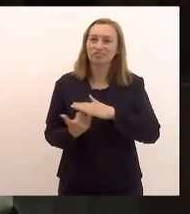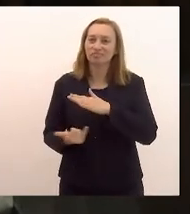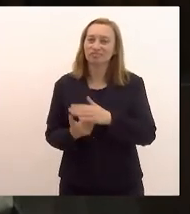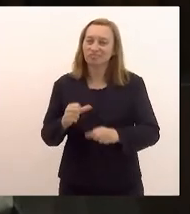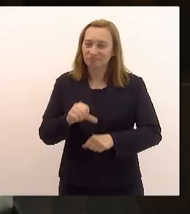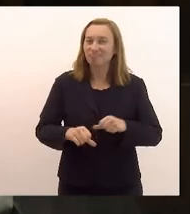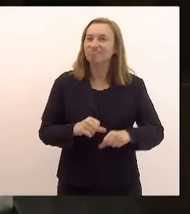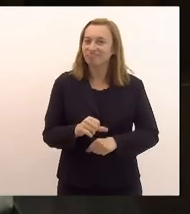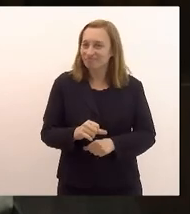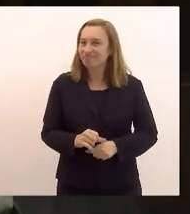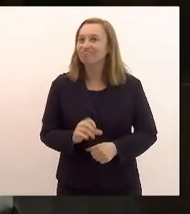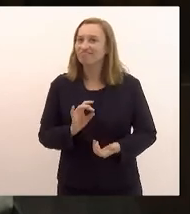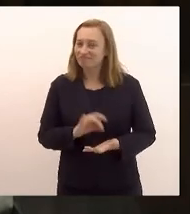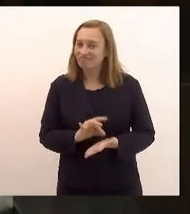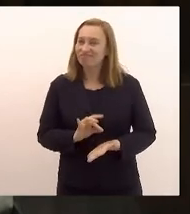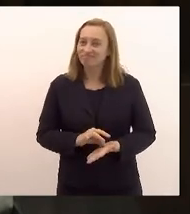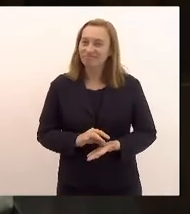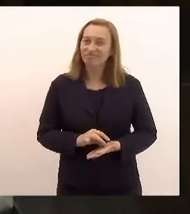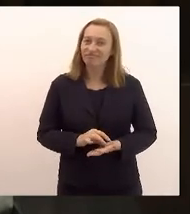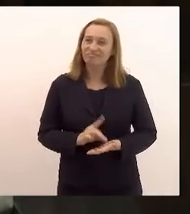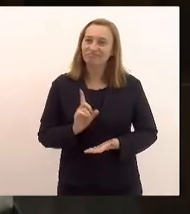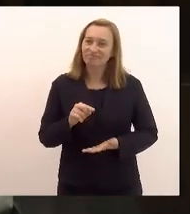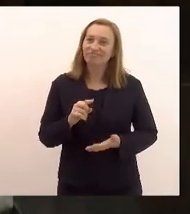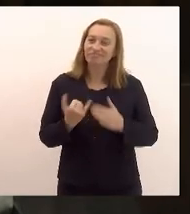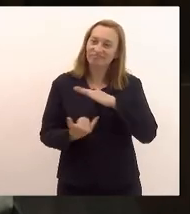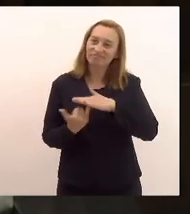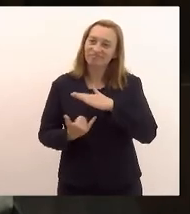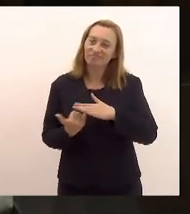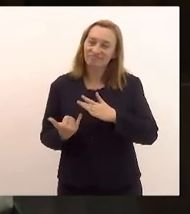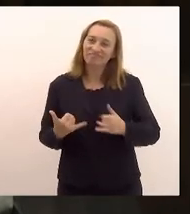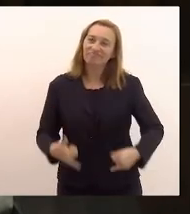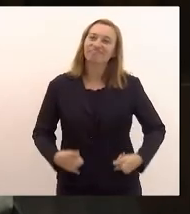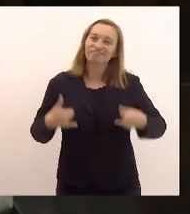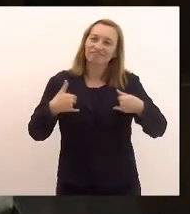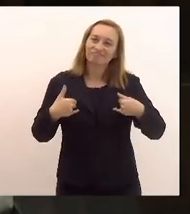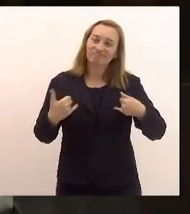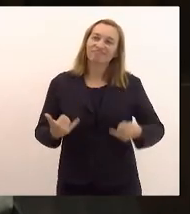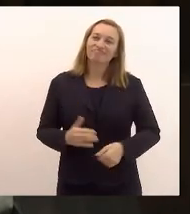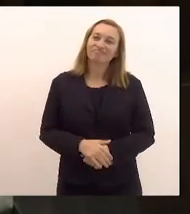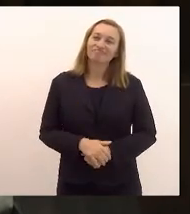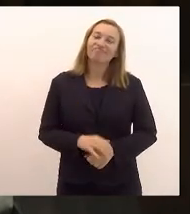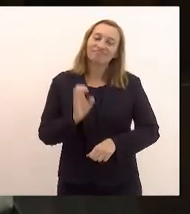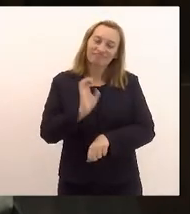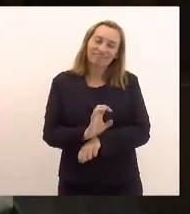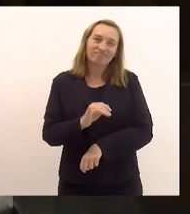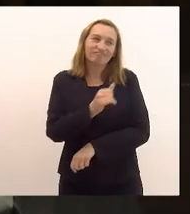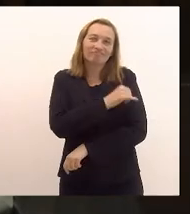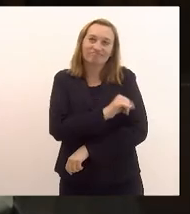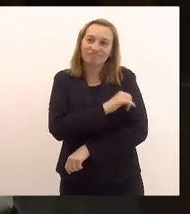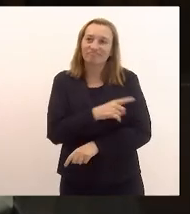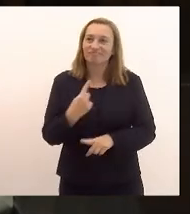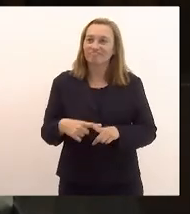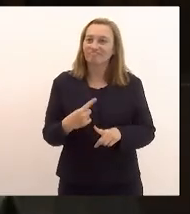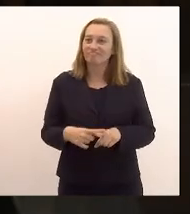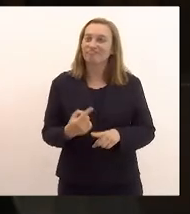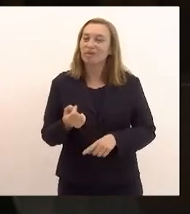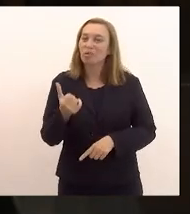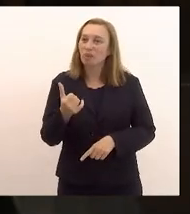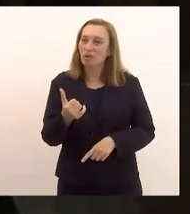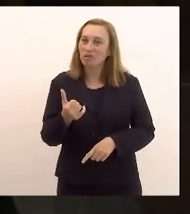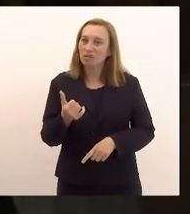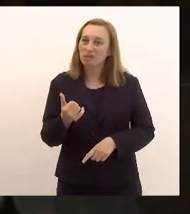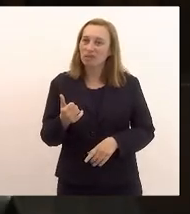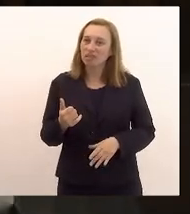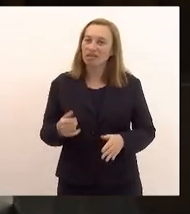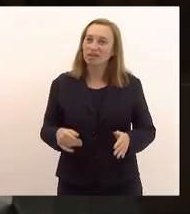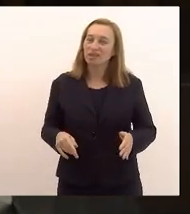que mudou muito muito muito mesmo e é uma instrução que tem muito que dá muito orgulho para o estado do Rio de Janeiro porque é uma das poucas que